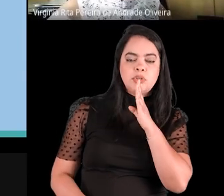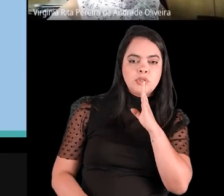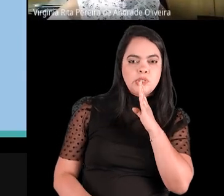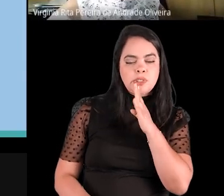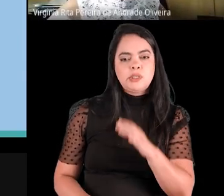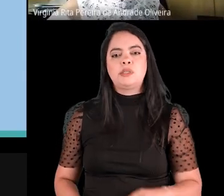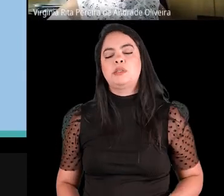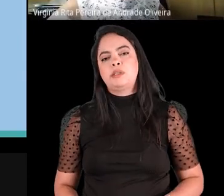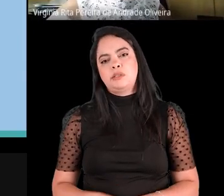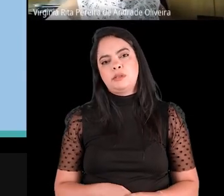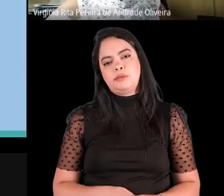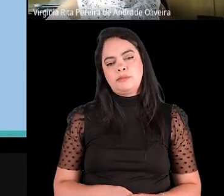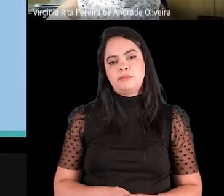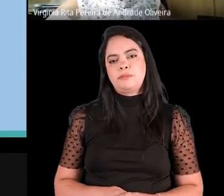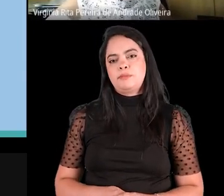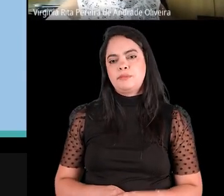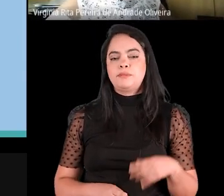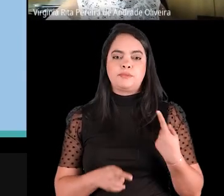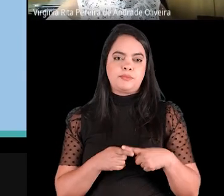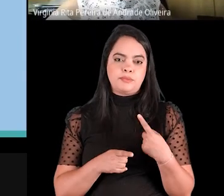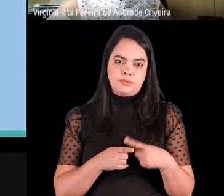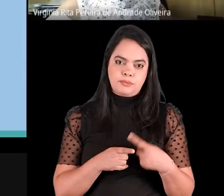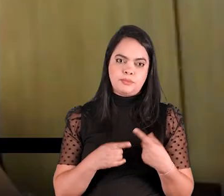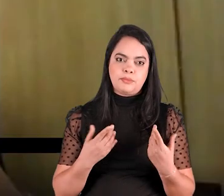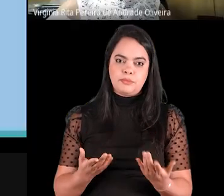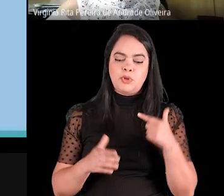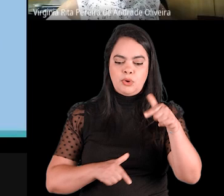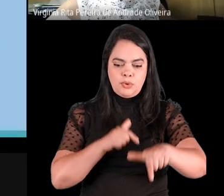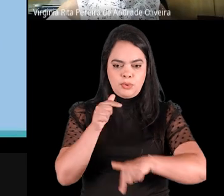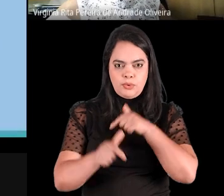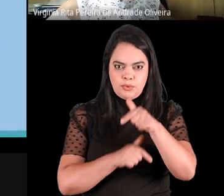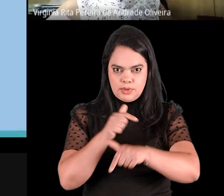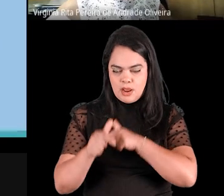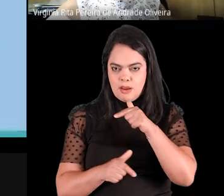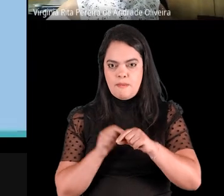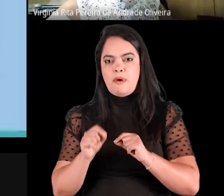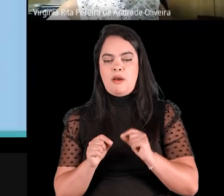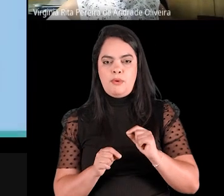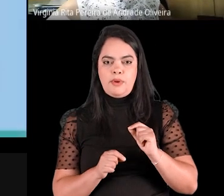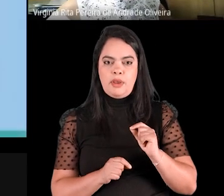algumas dicas de como que a gente constrói, porque o trabalho do audiodescritor,